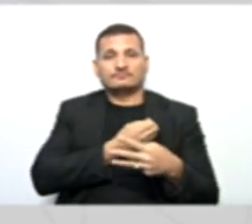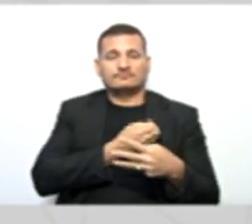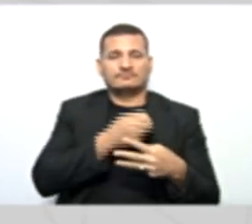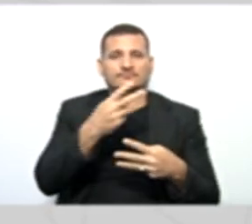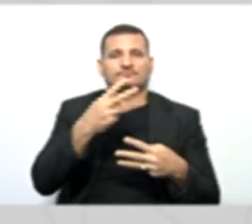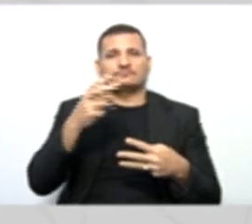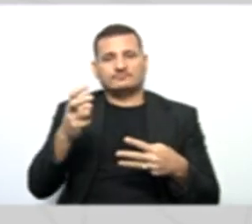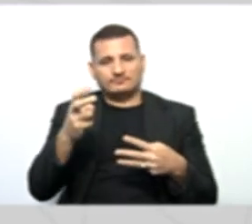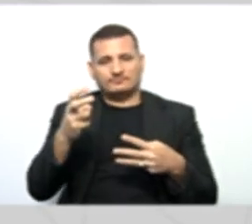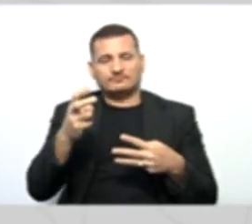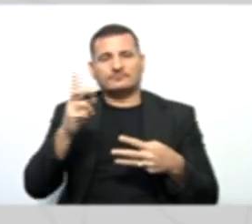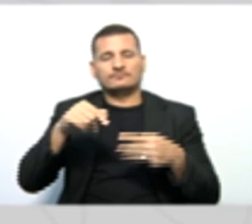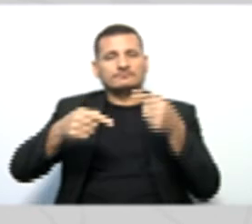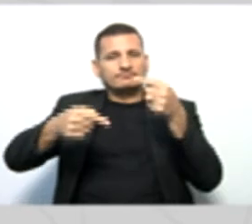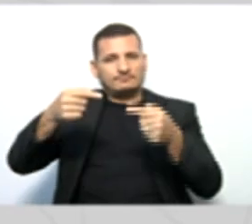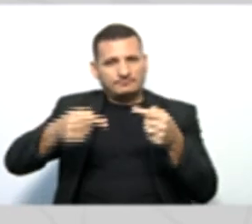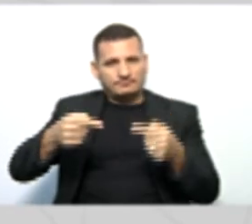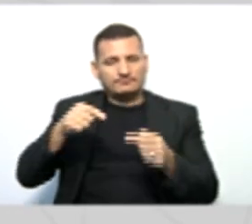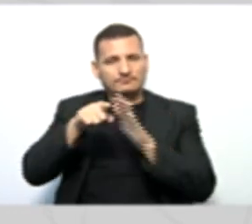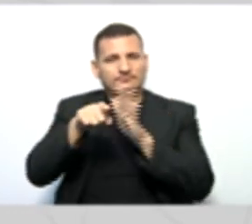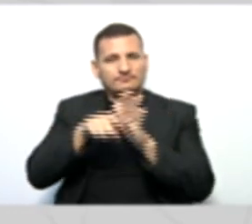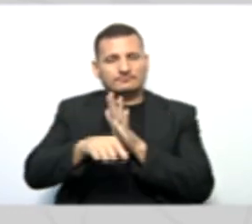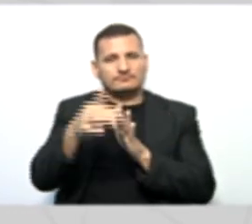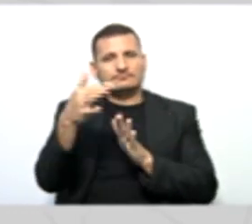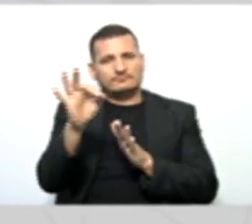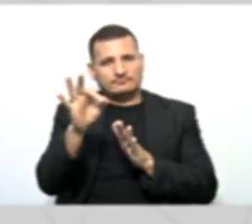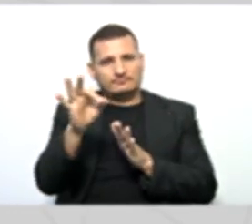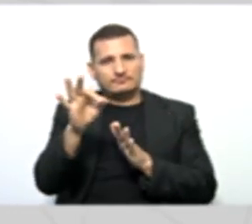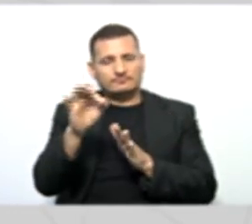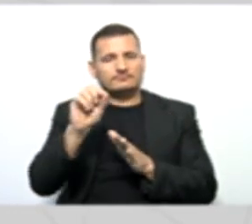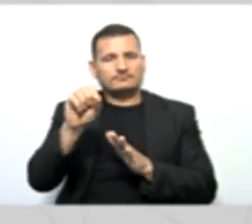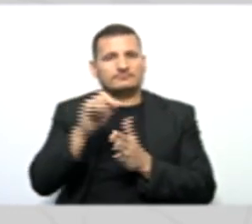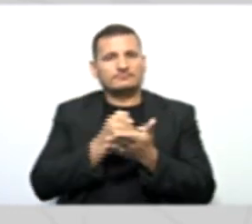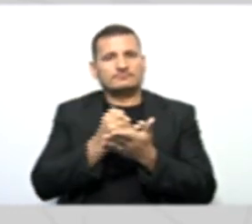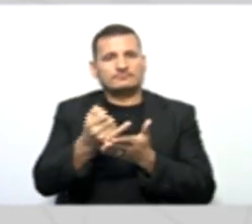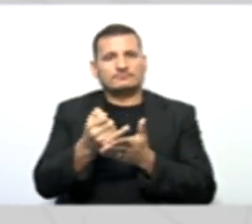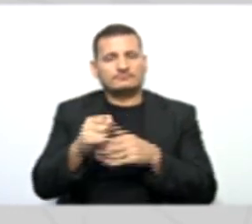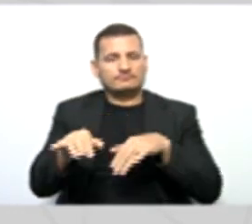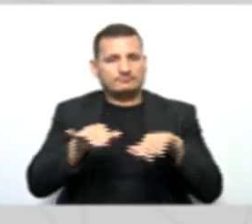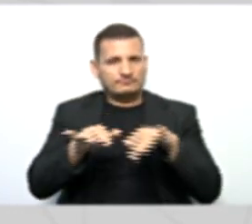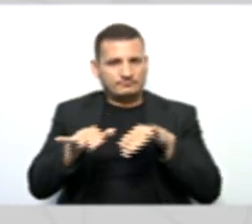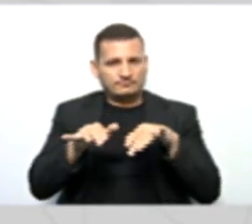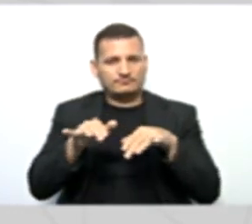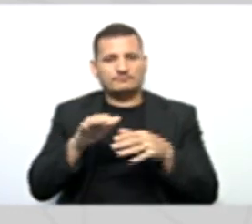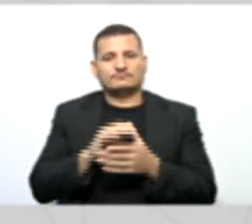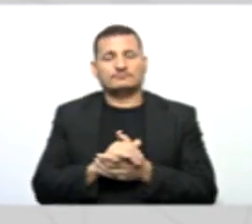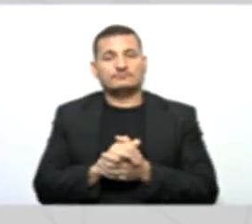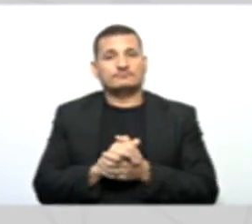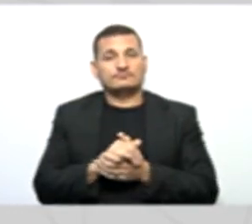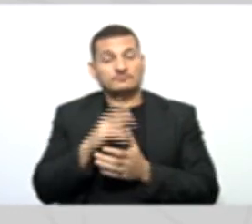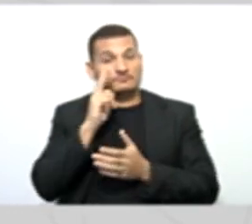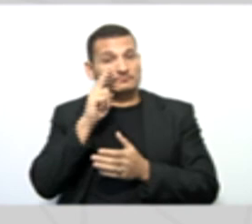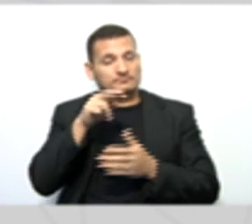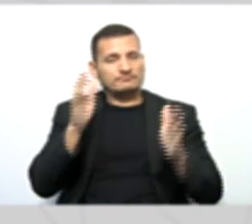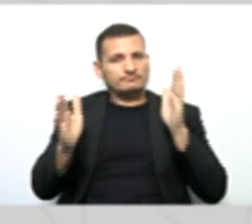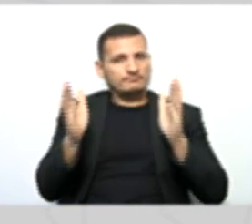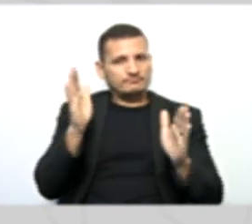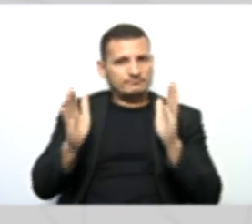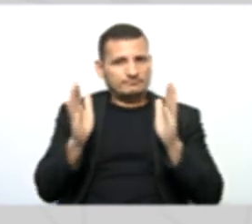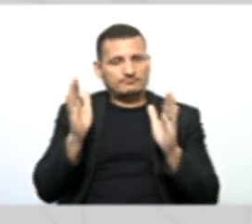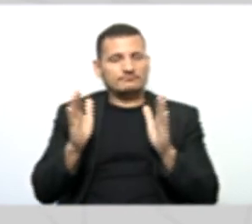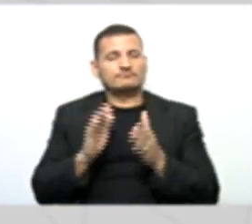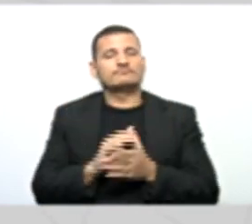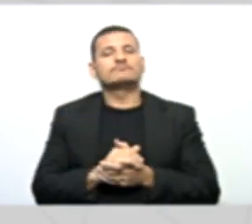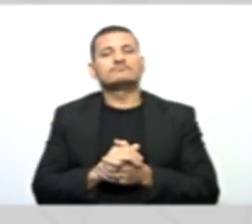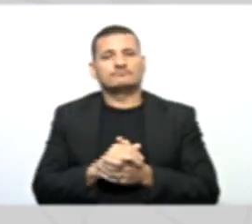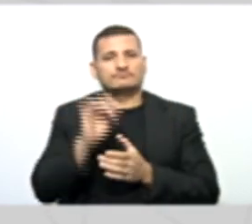pontos, que é um questionário com 10 perguntinhas lá sobre introdução à programação. Fiquem atentos a essas datas aí, viu,